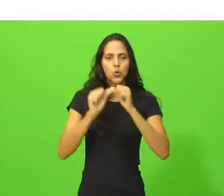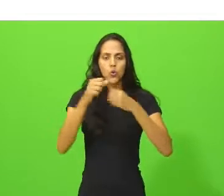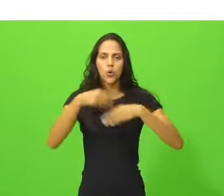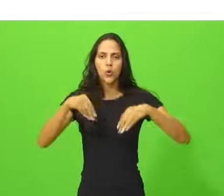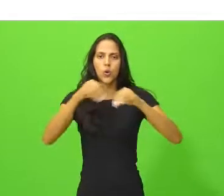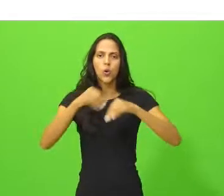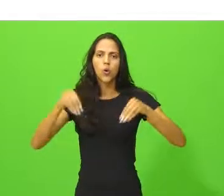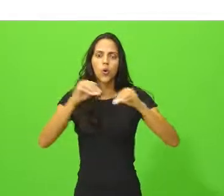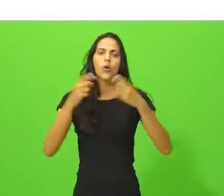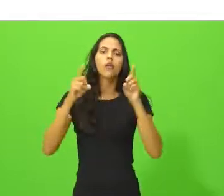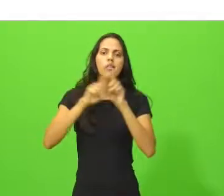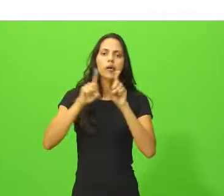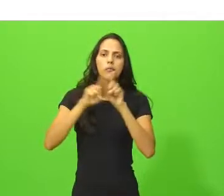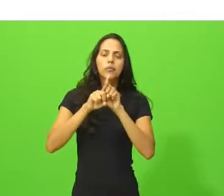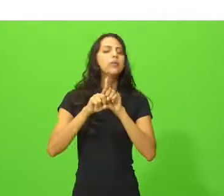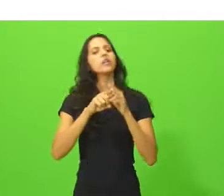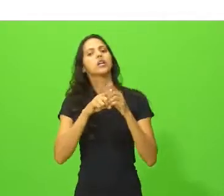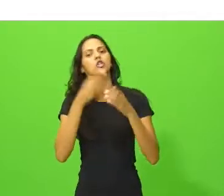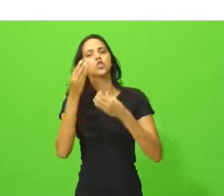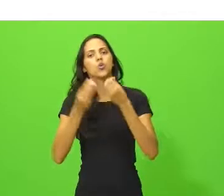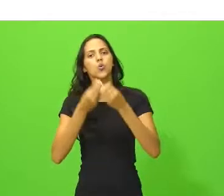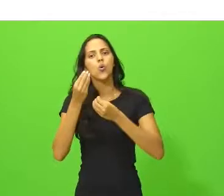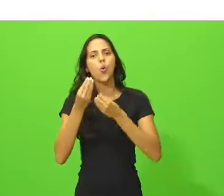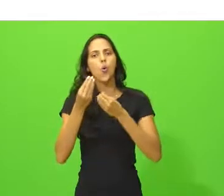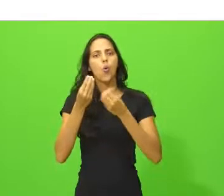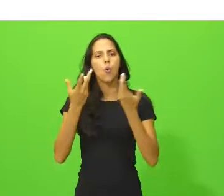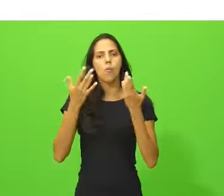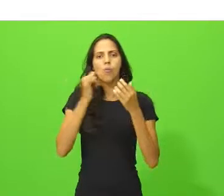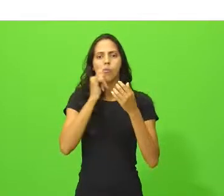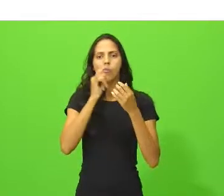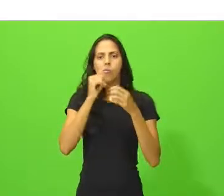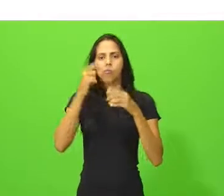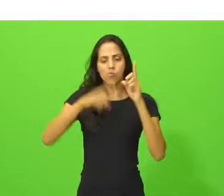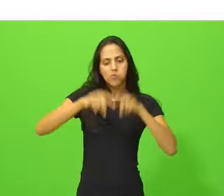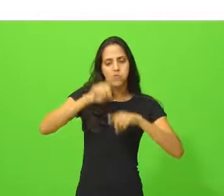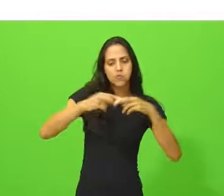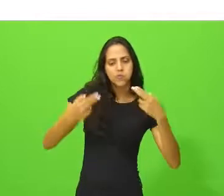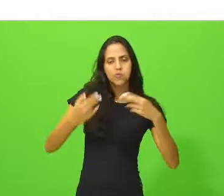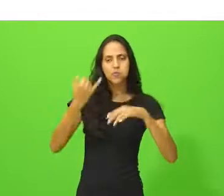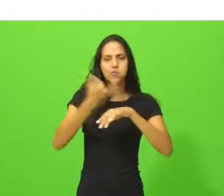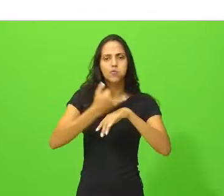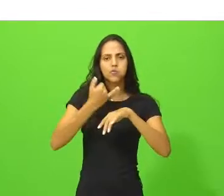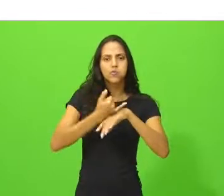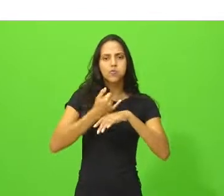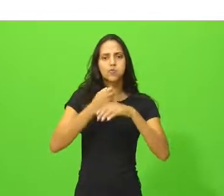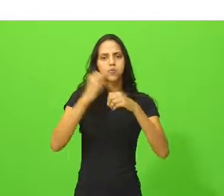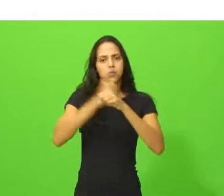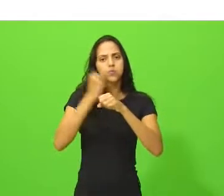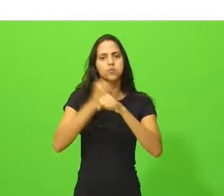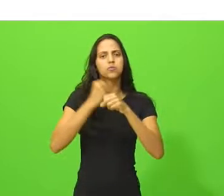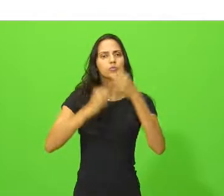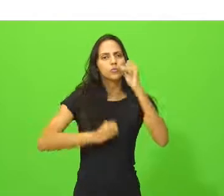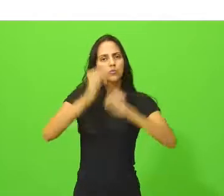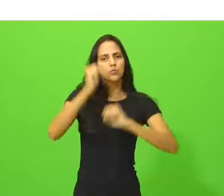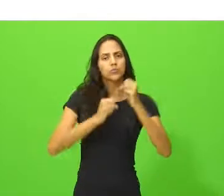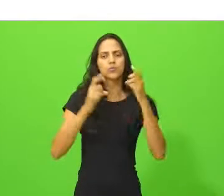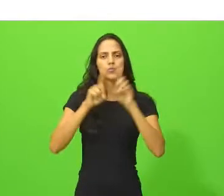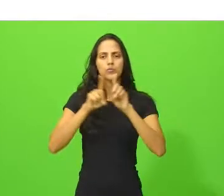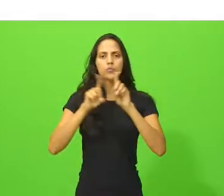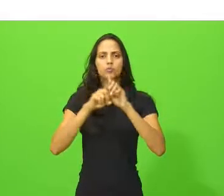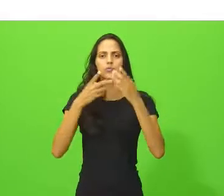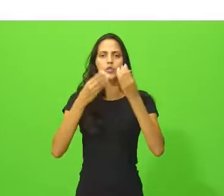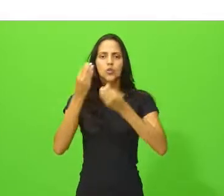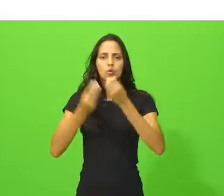do acréscimo técnicos que removam a sua materialidade, como resultado e condição ao mesmo tempo